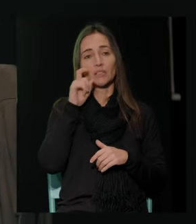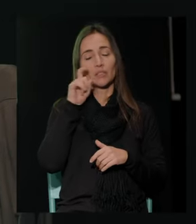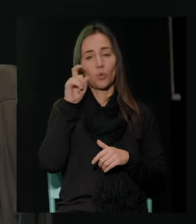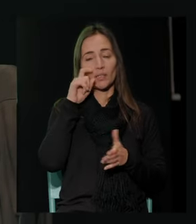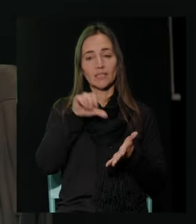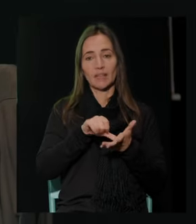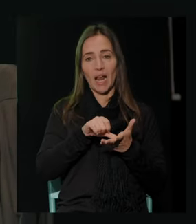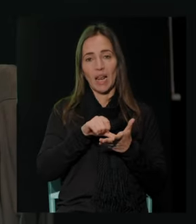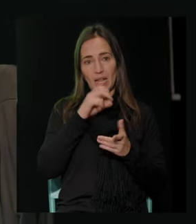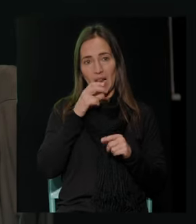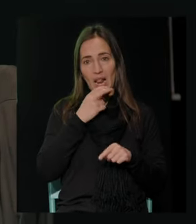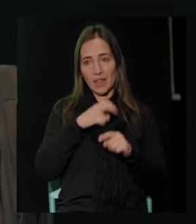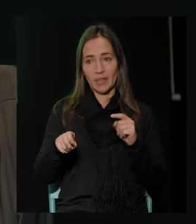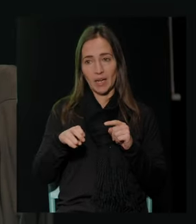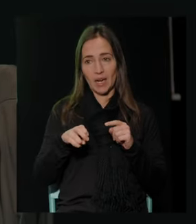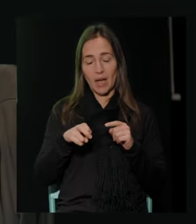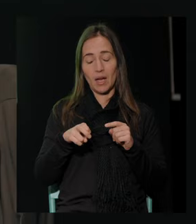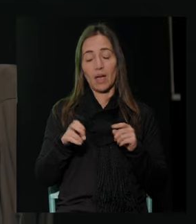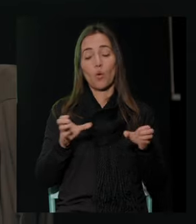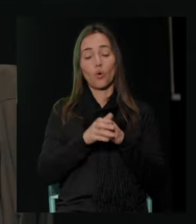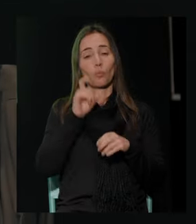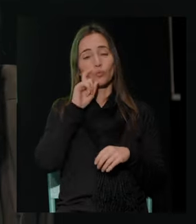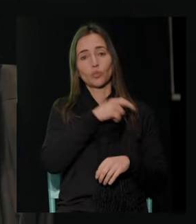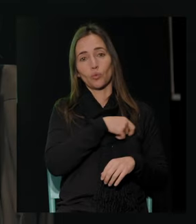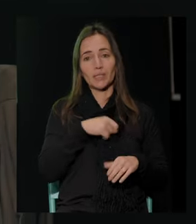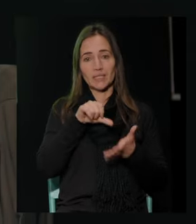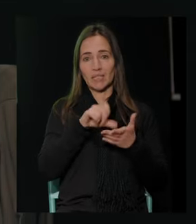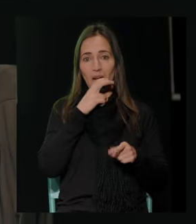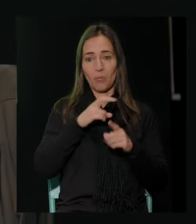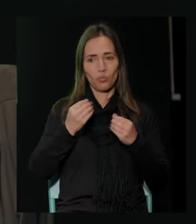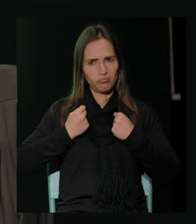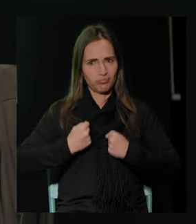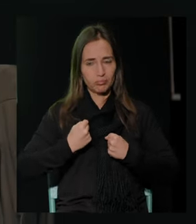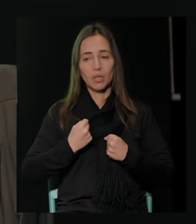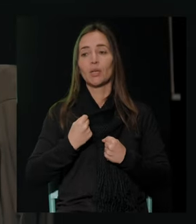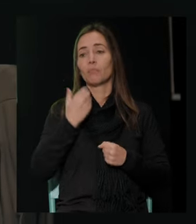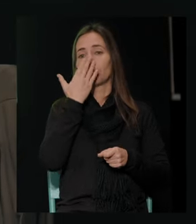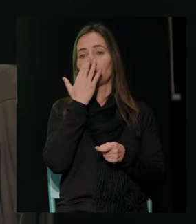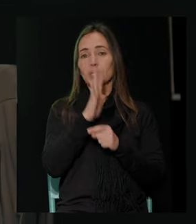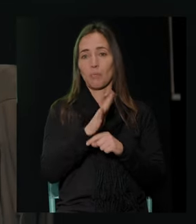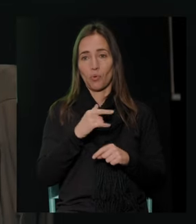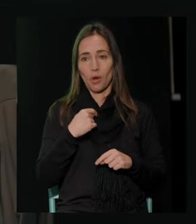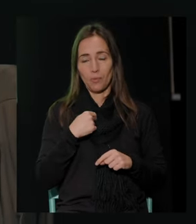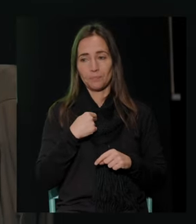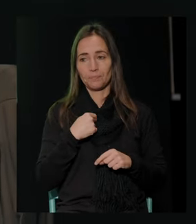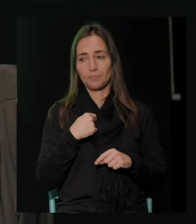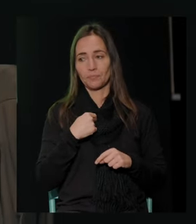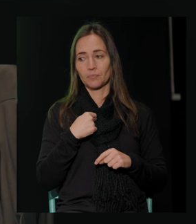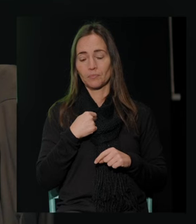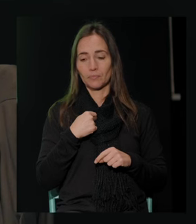elétricas. O corpo de segurança da central elétrica é particularmente agressivo. Eu, por exemplo,